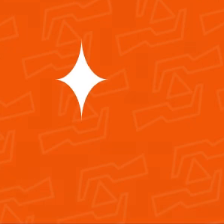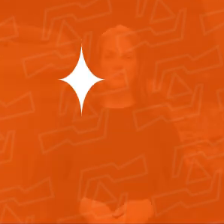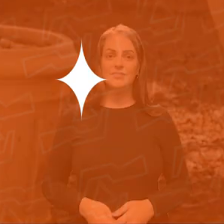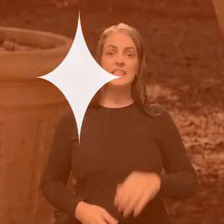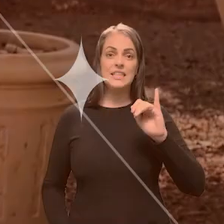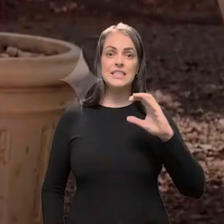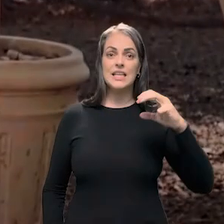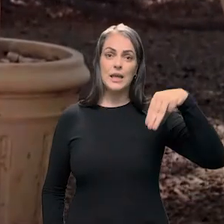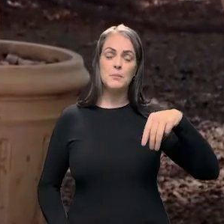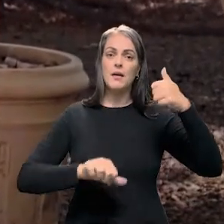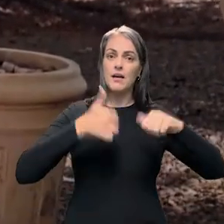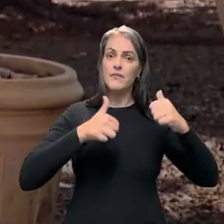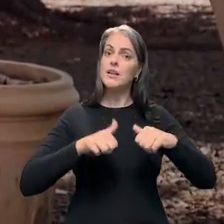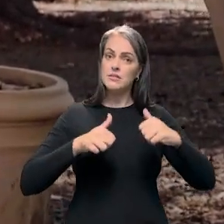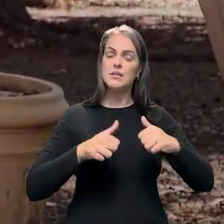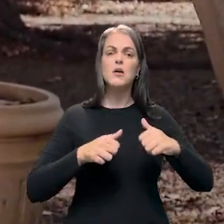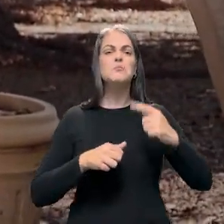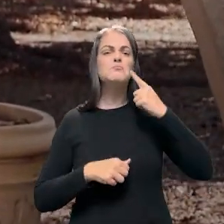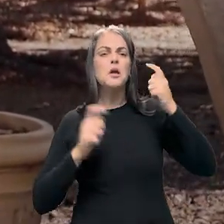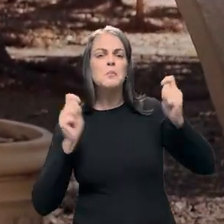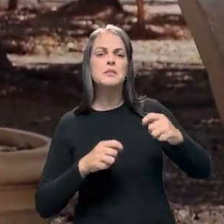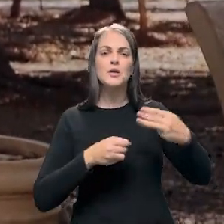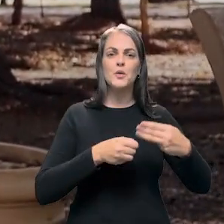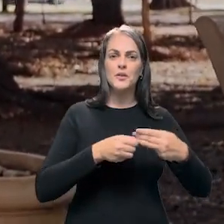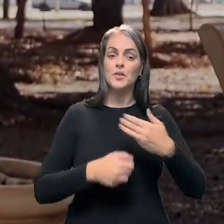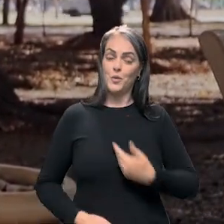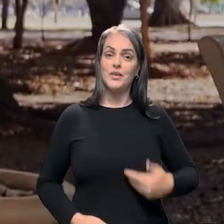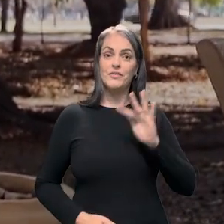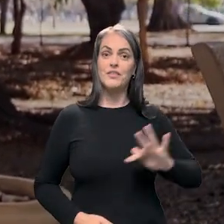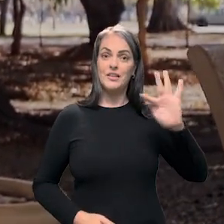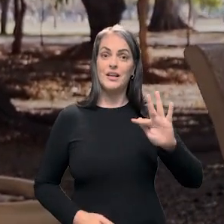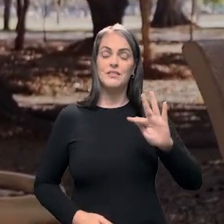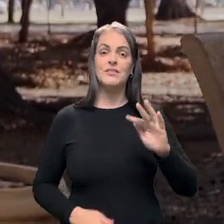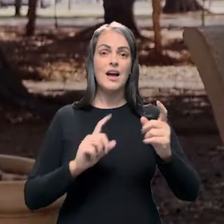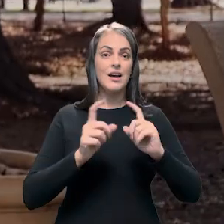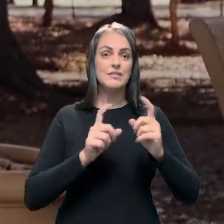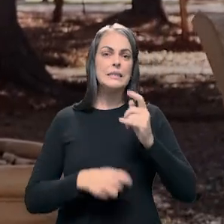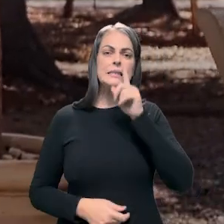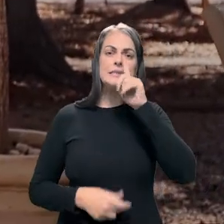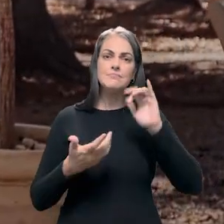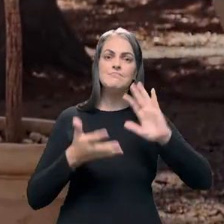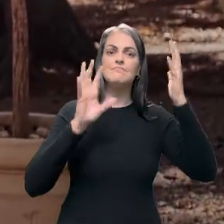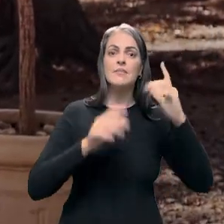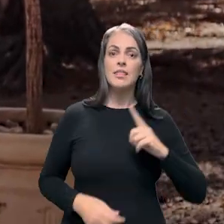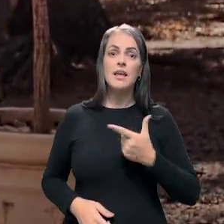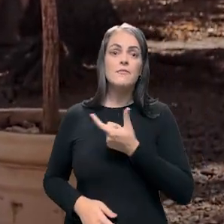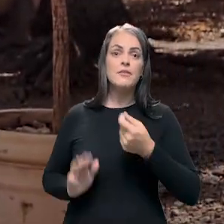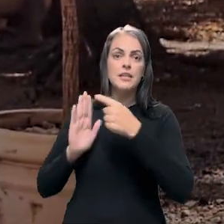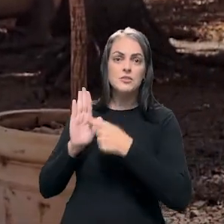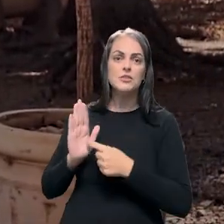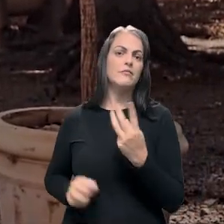O ICM é um índice do governo federal que avalia a capacidade dos municípios na gestão de riscos e desastres. Ele é composto por 20